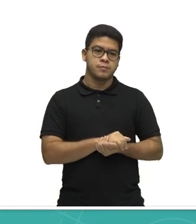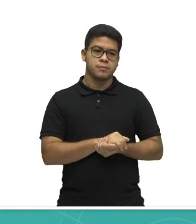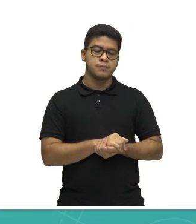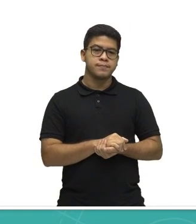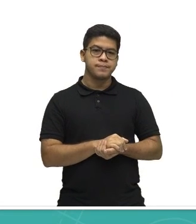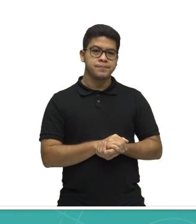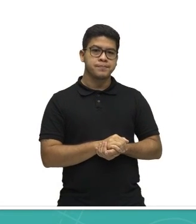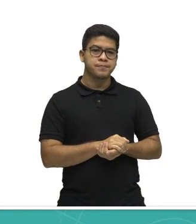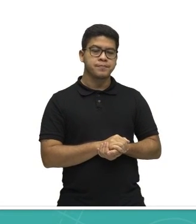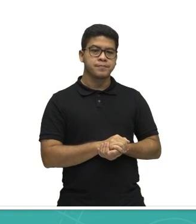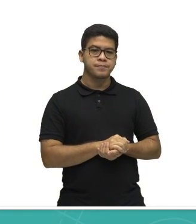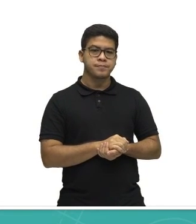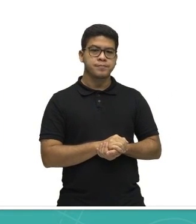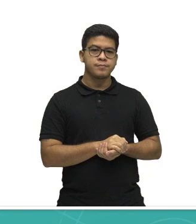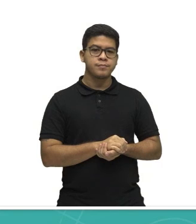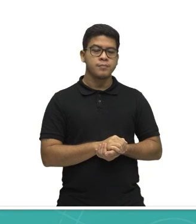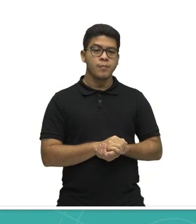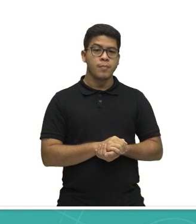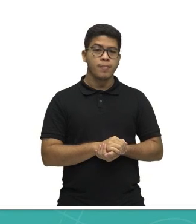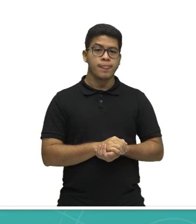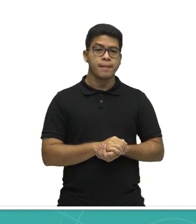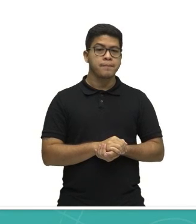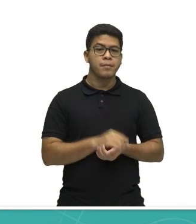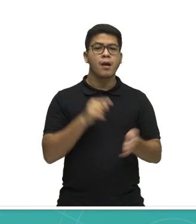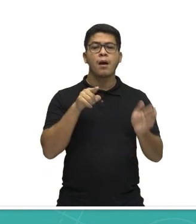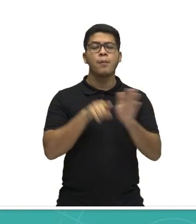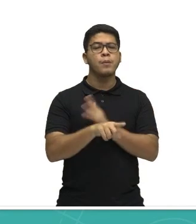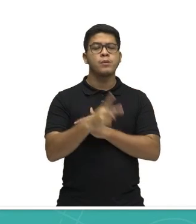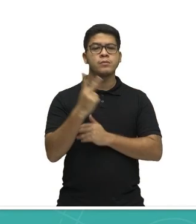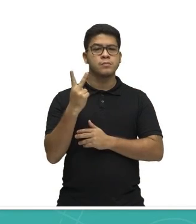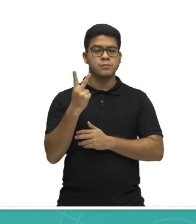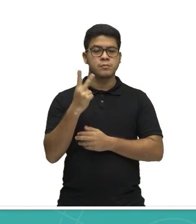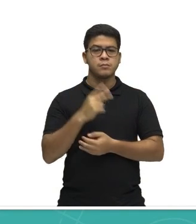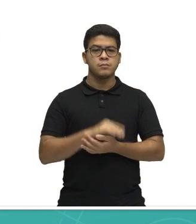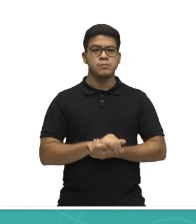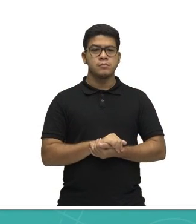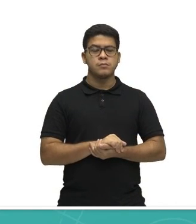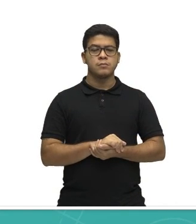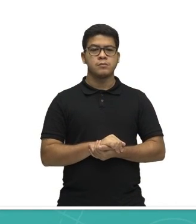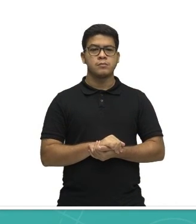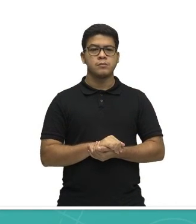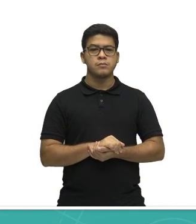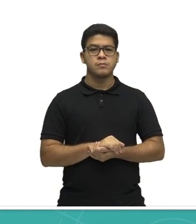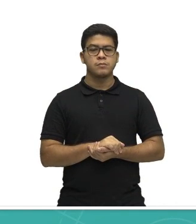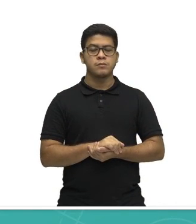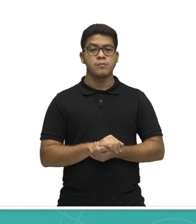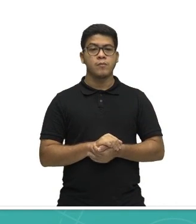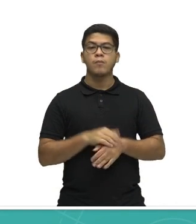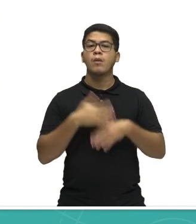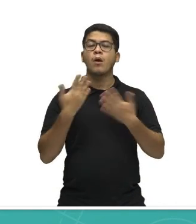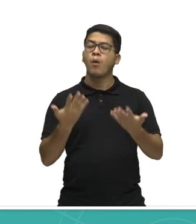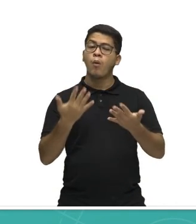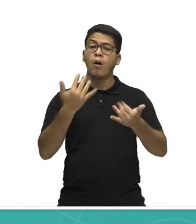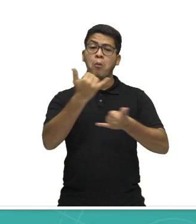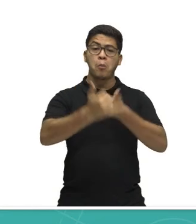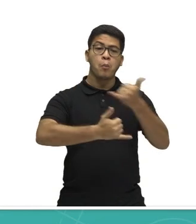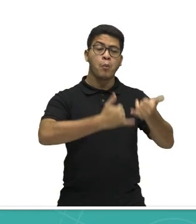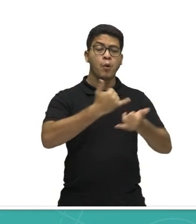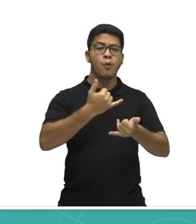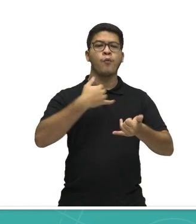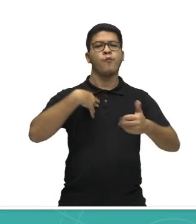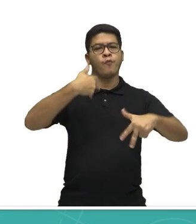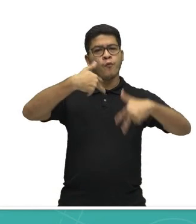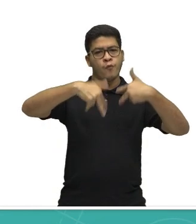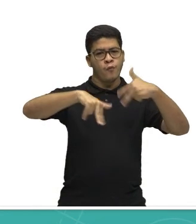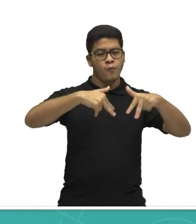Curupira com esse novelo de lã. E qual foi a nossa segunda questão? Qual a brincadeira folclórica mais popular